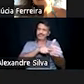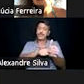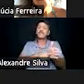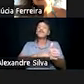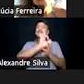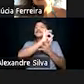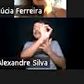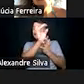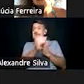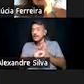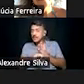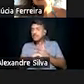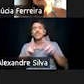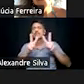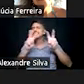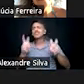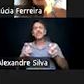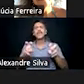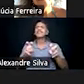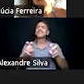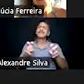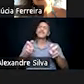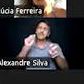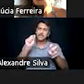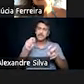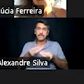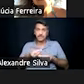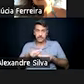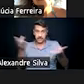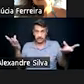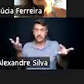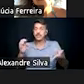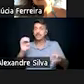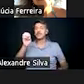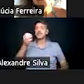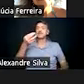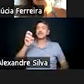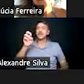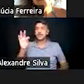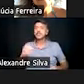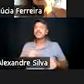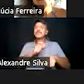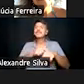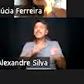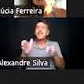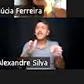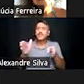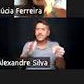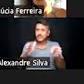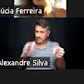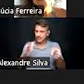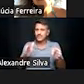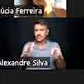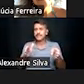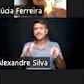detalhada acerca da distribuição dos estratos, da datação. Ela faz uma